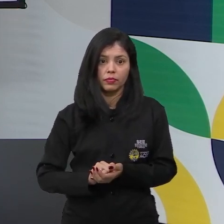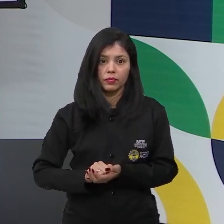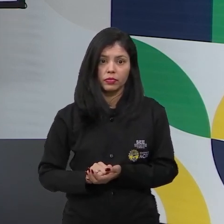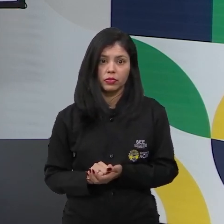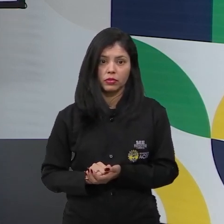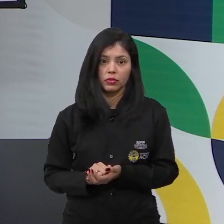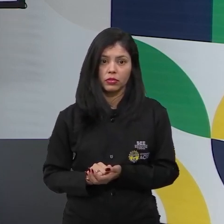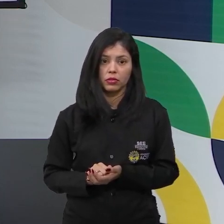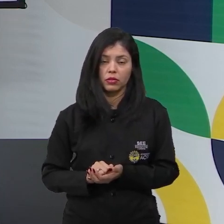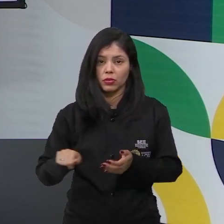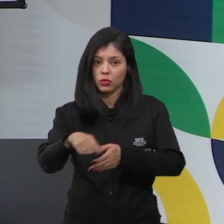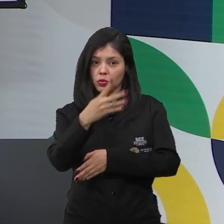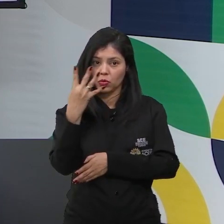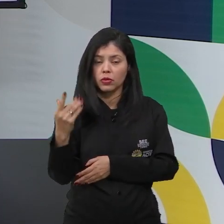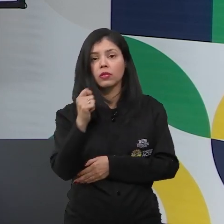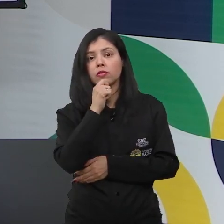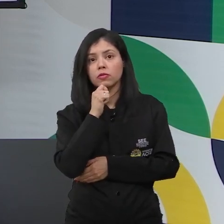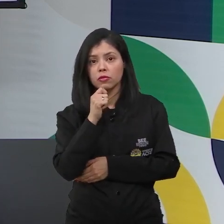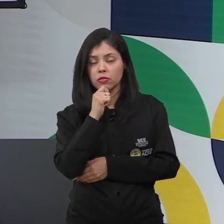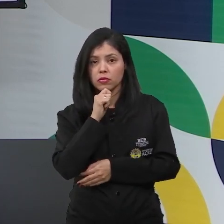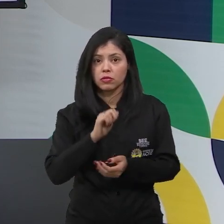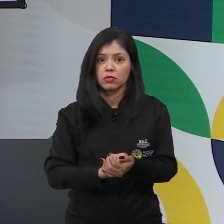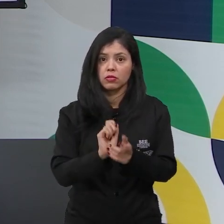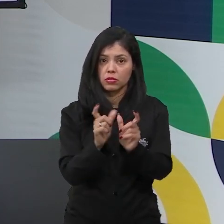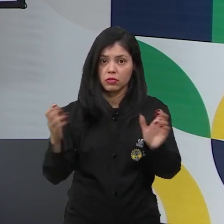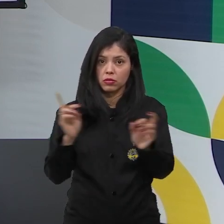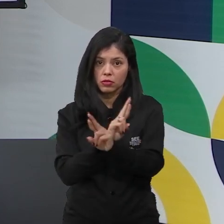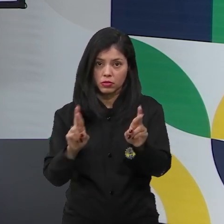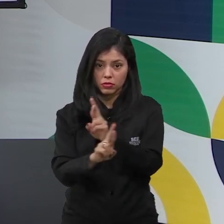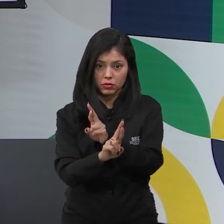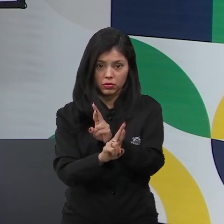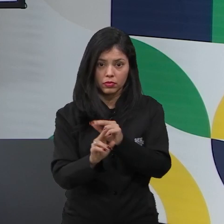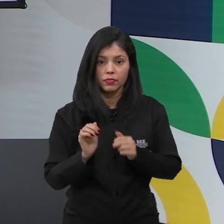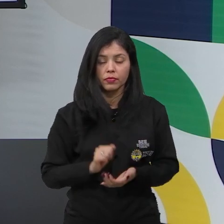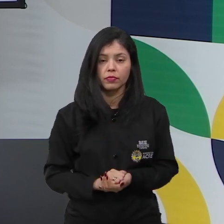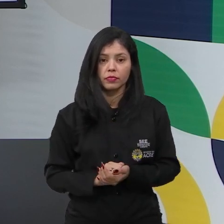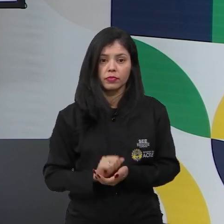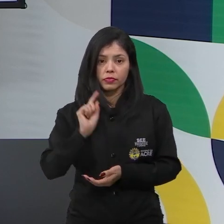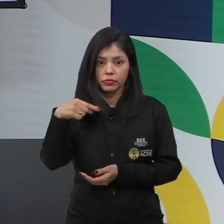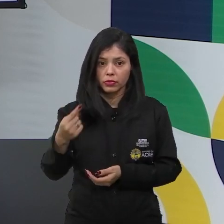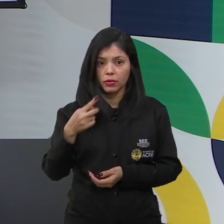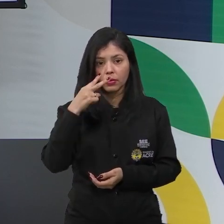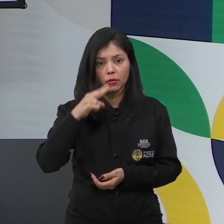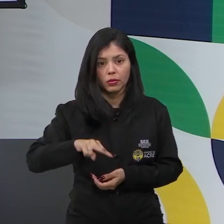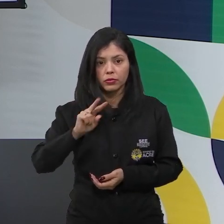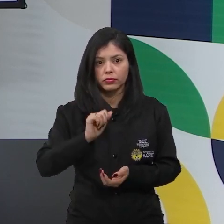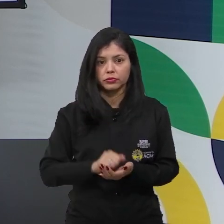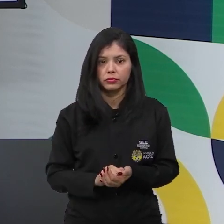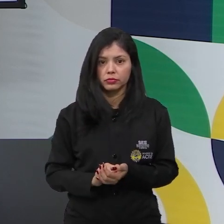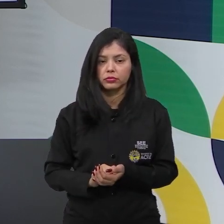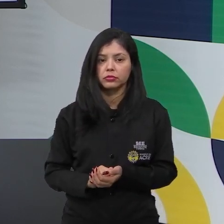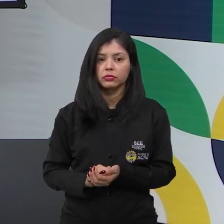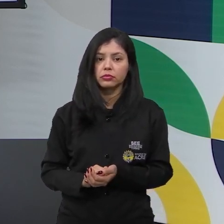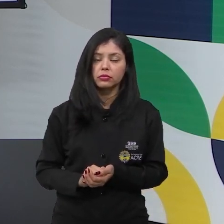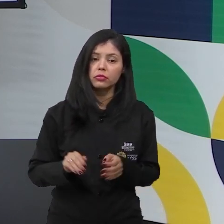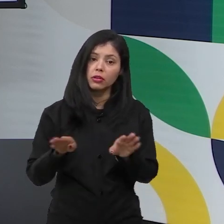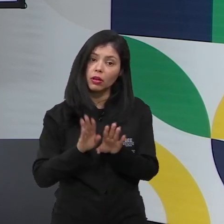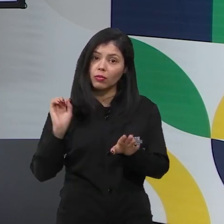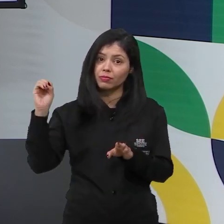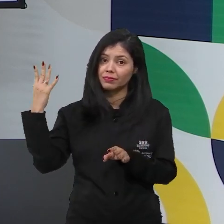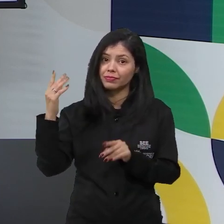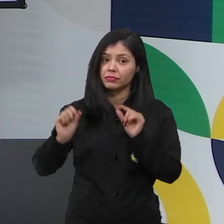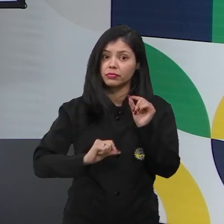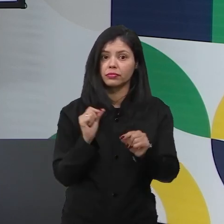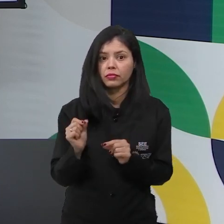uma quantidade ali de sintomas relacionados, né? Então, depois a gente já vai falar sobre os sintomas. E ela é